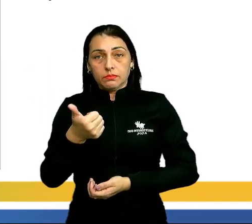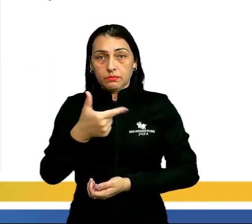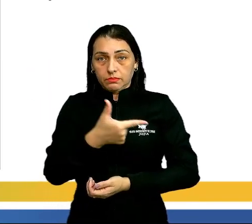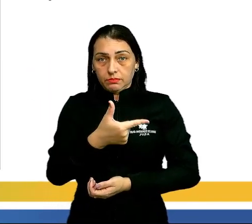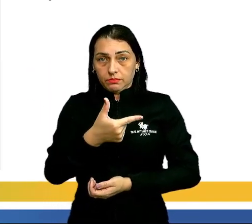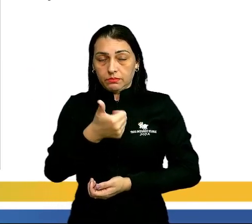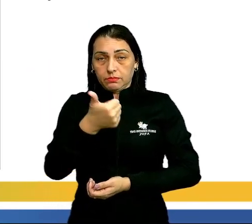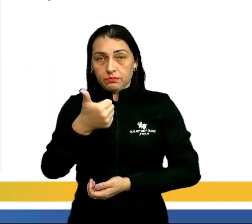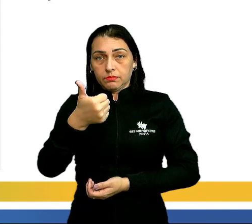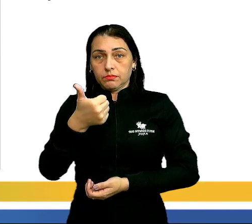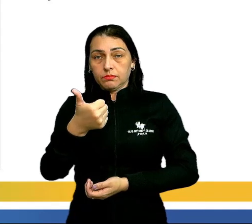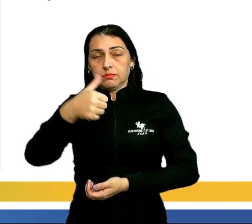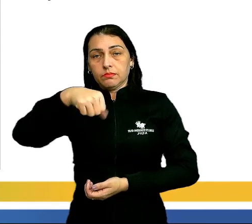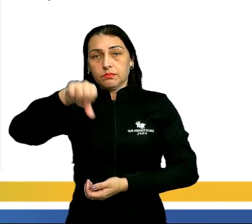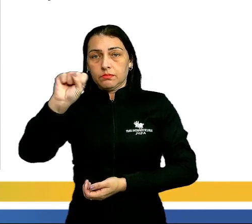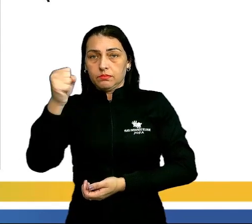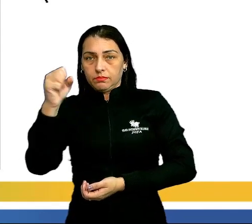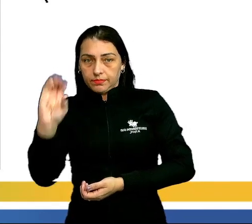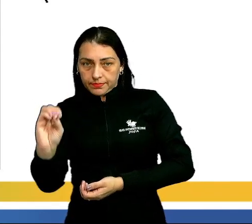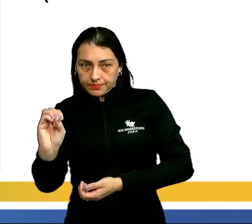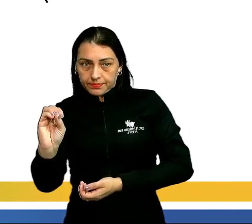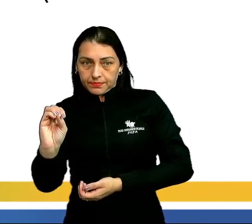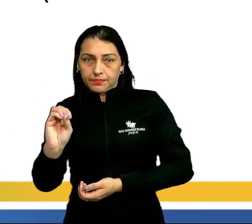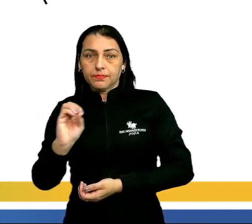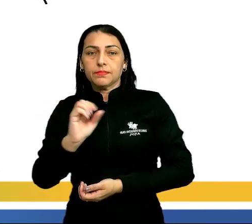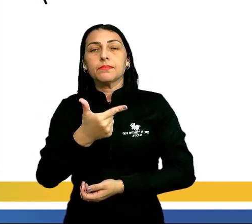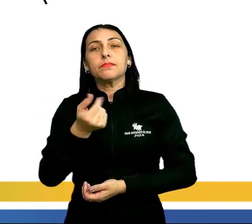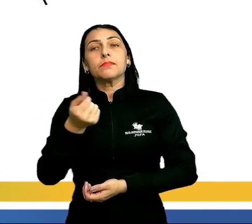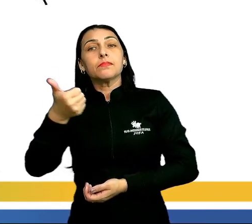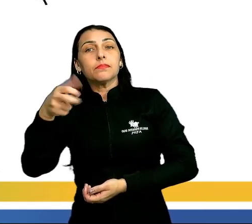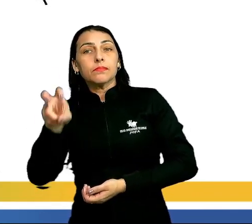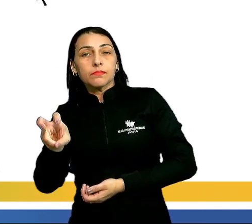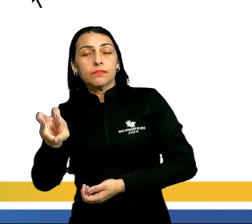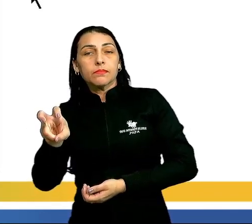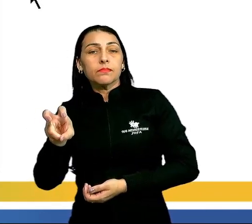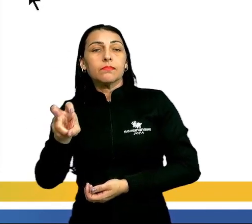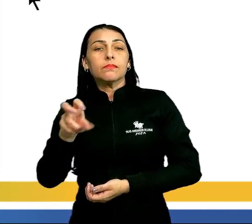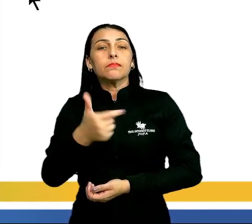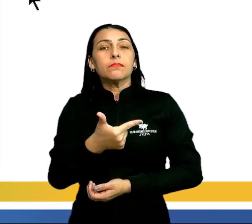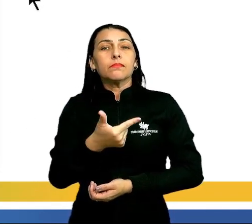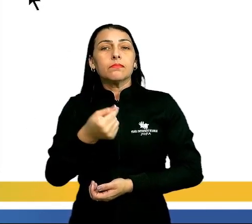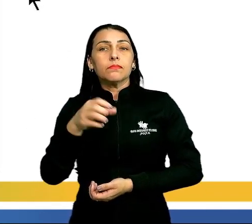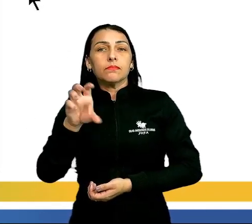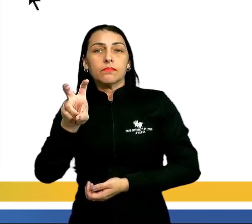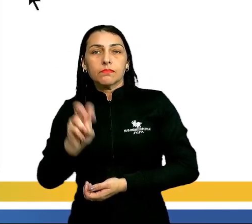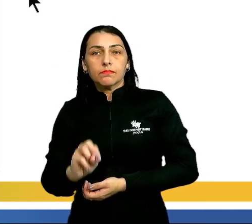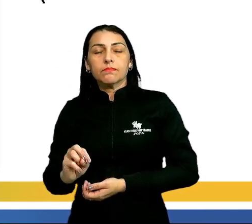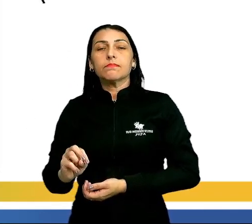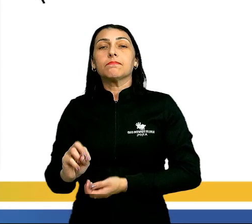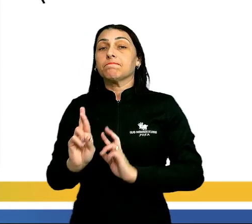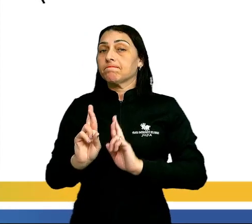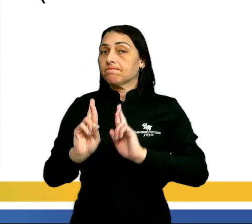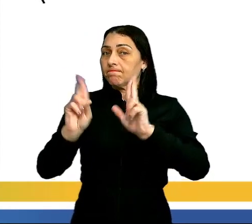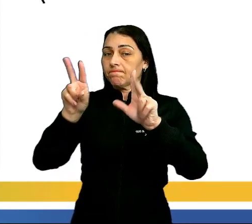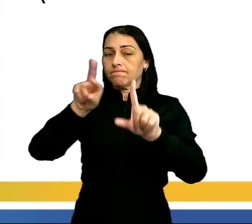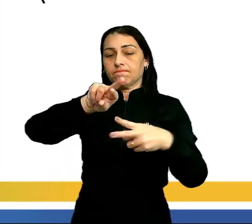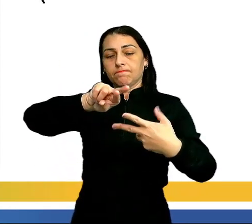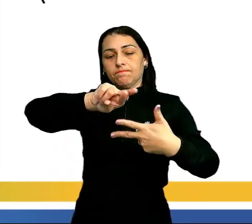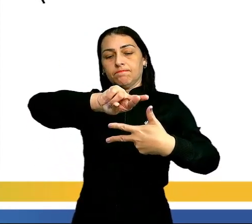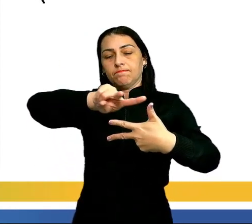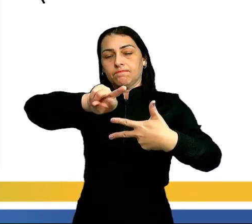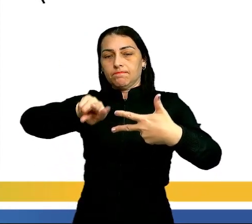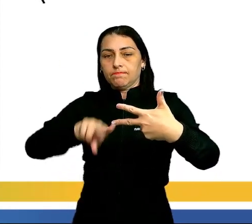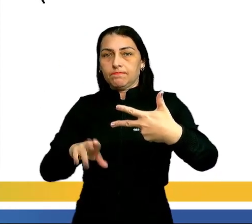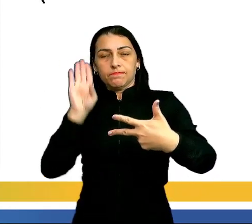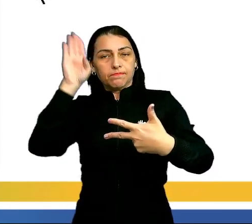2015, aliás, perdão, 1980, 2015, 2050. Então, essas